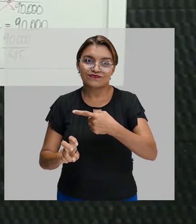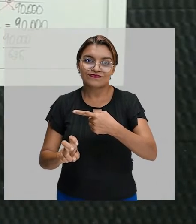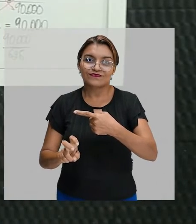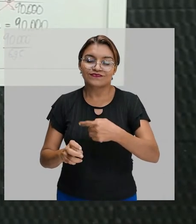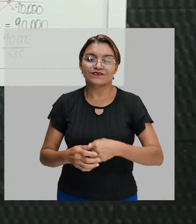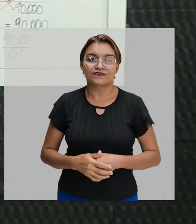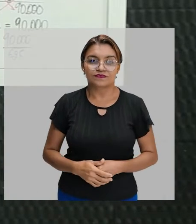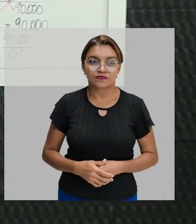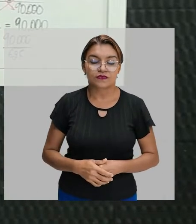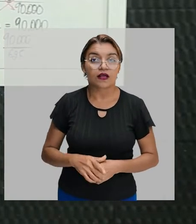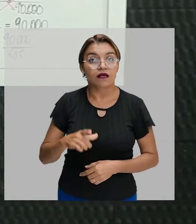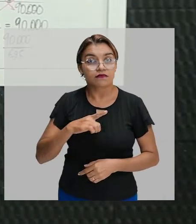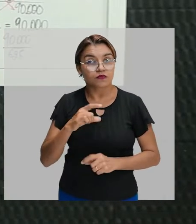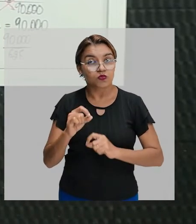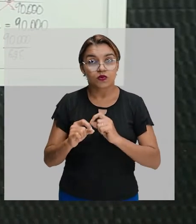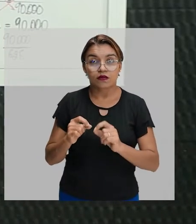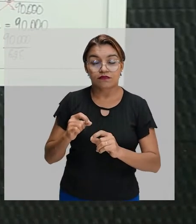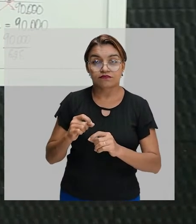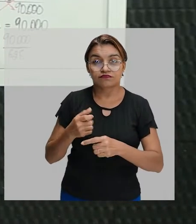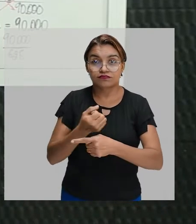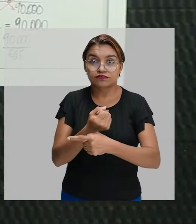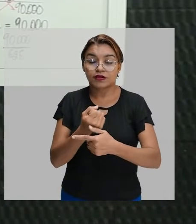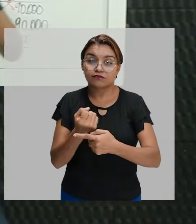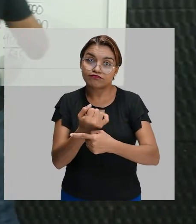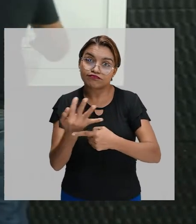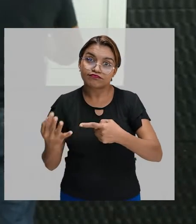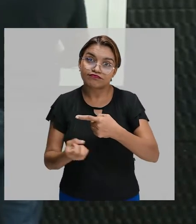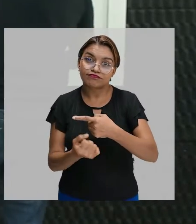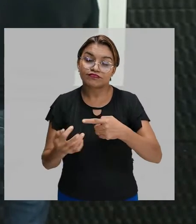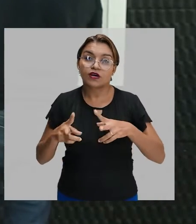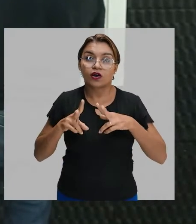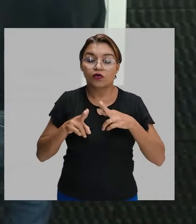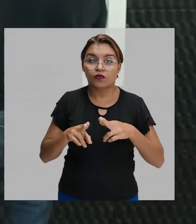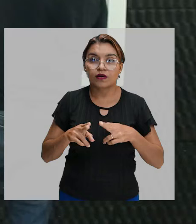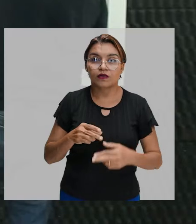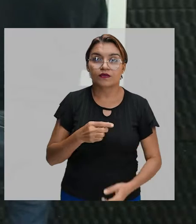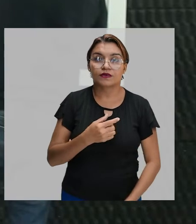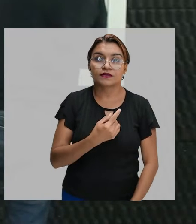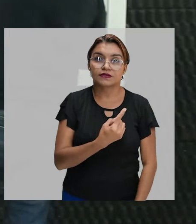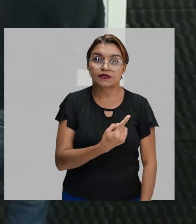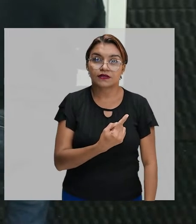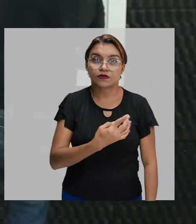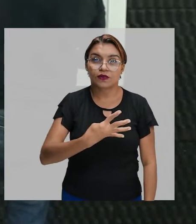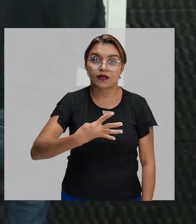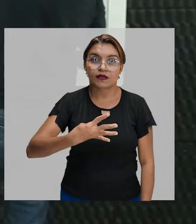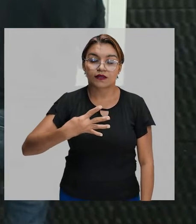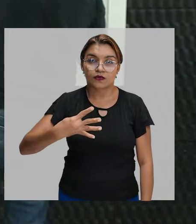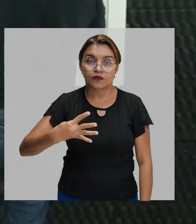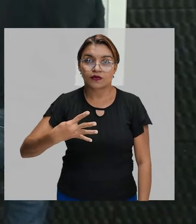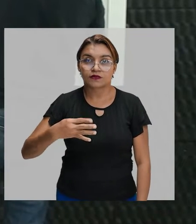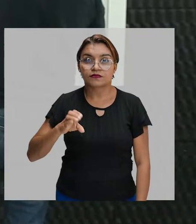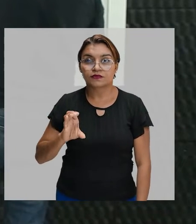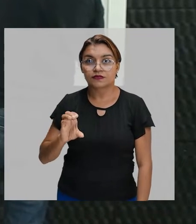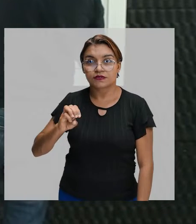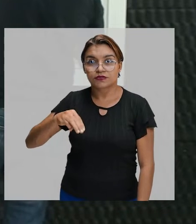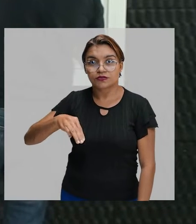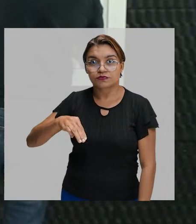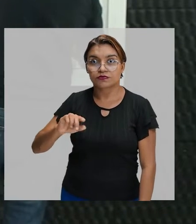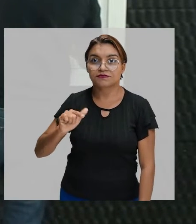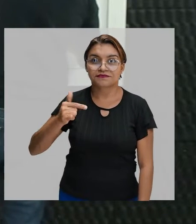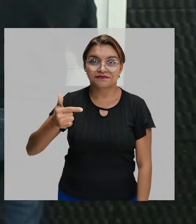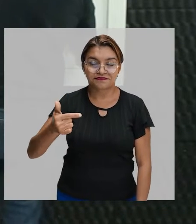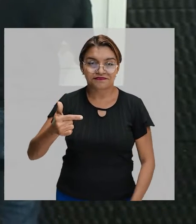Tá certo então você vai ter que essa divisão é igual a 144 centímetros quadrados